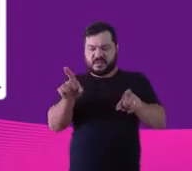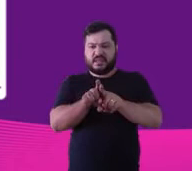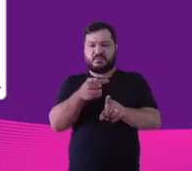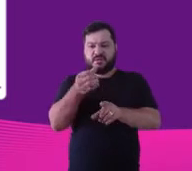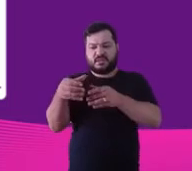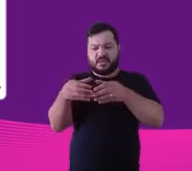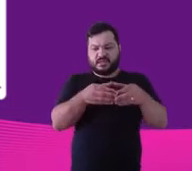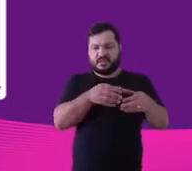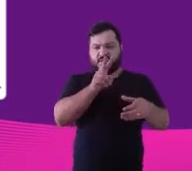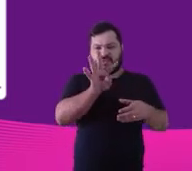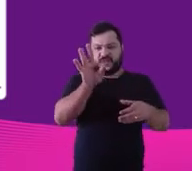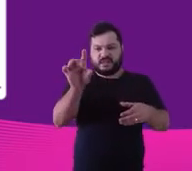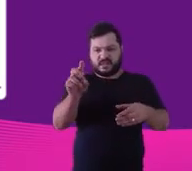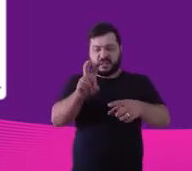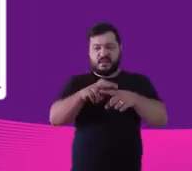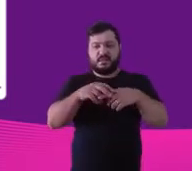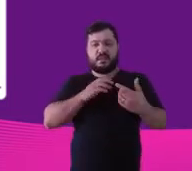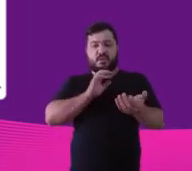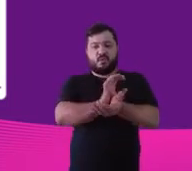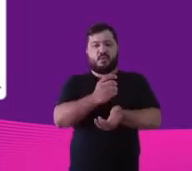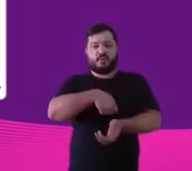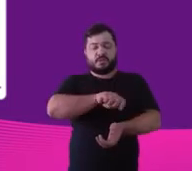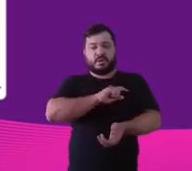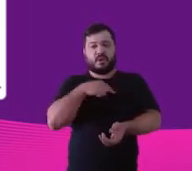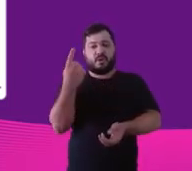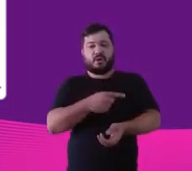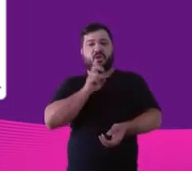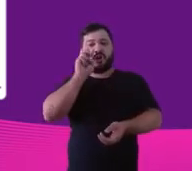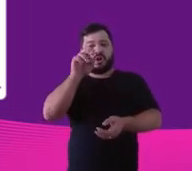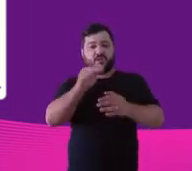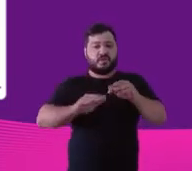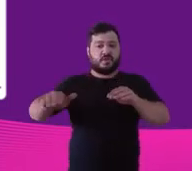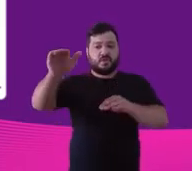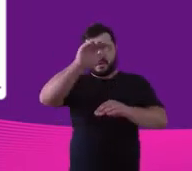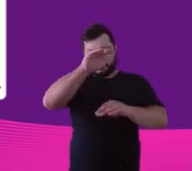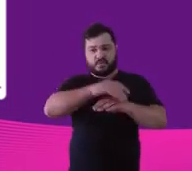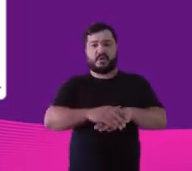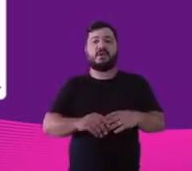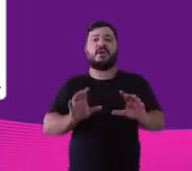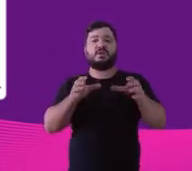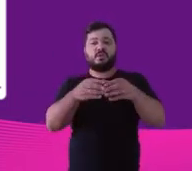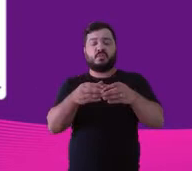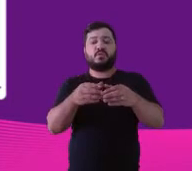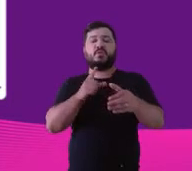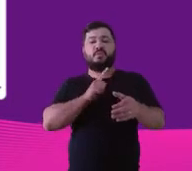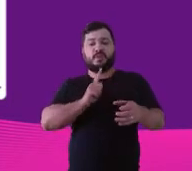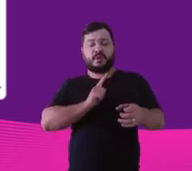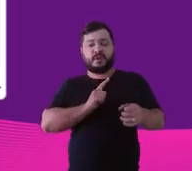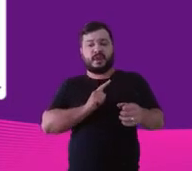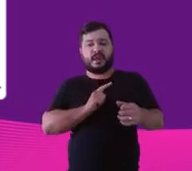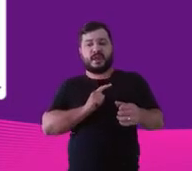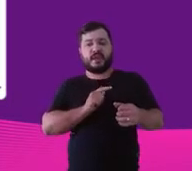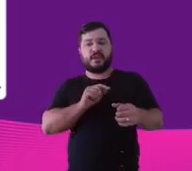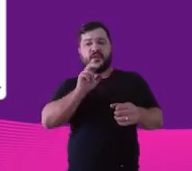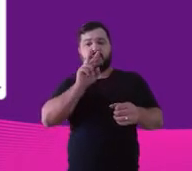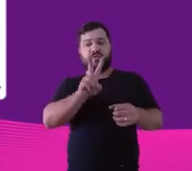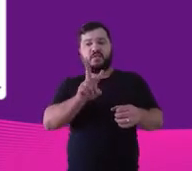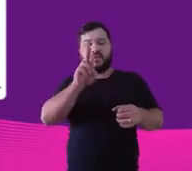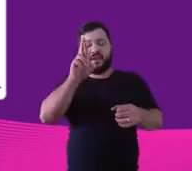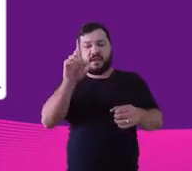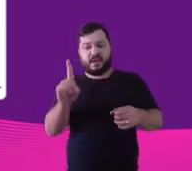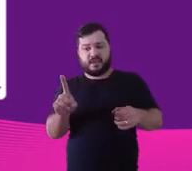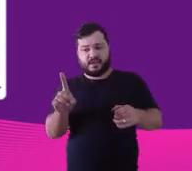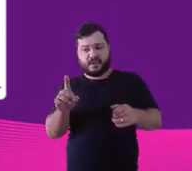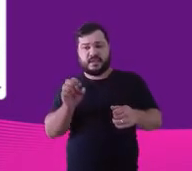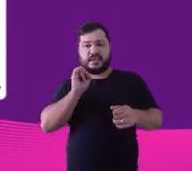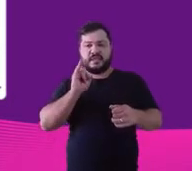ciclos de pelo no grupo de espanhol a gente vê uma superioridade para o grupo recebeu ufrb